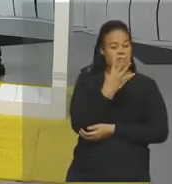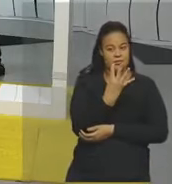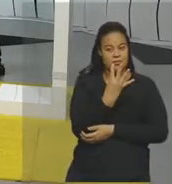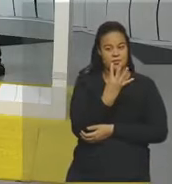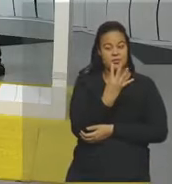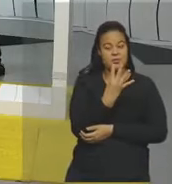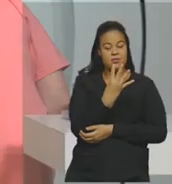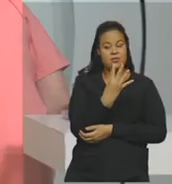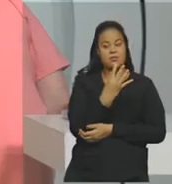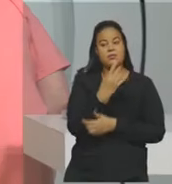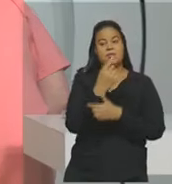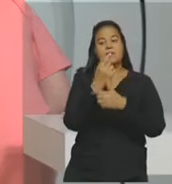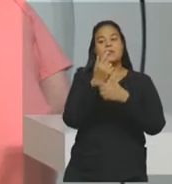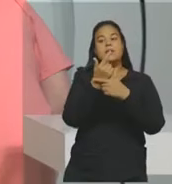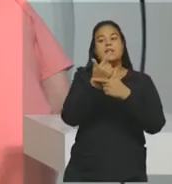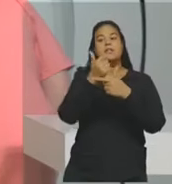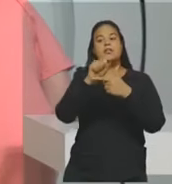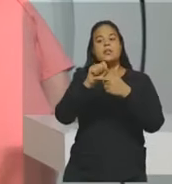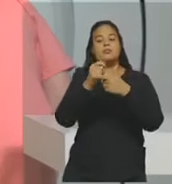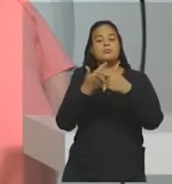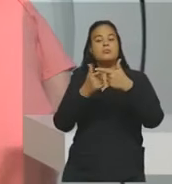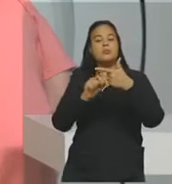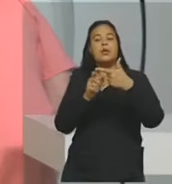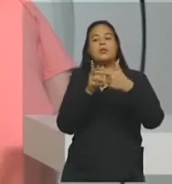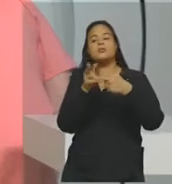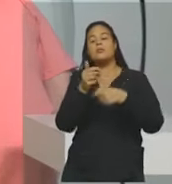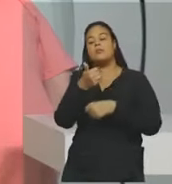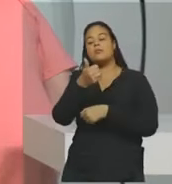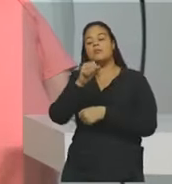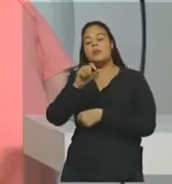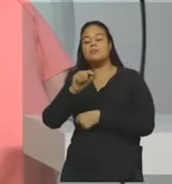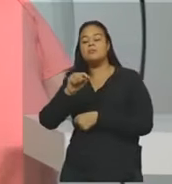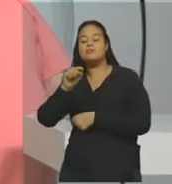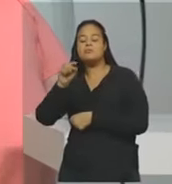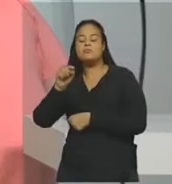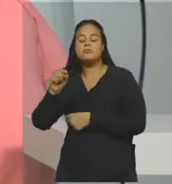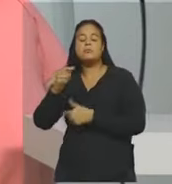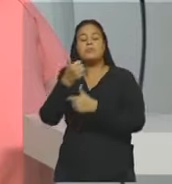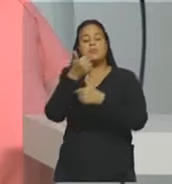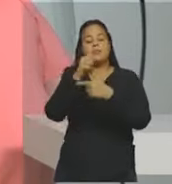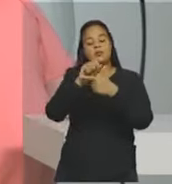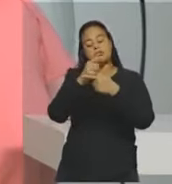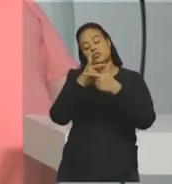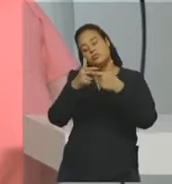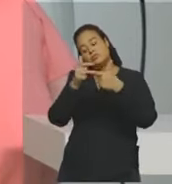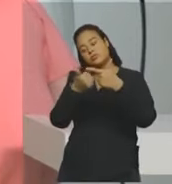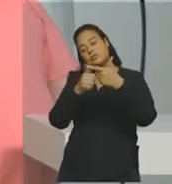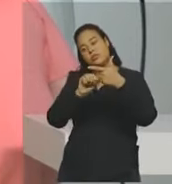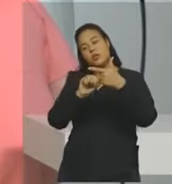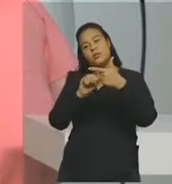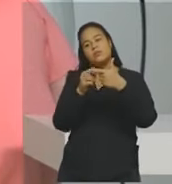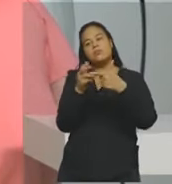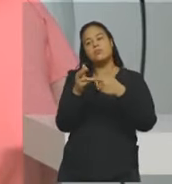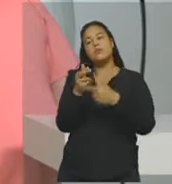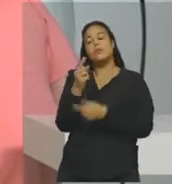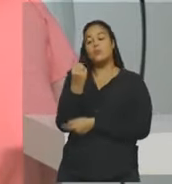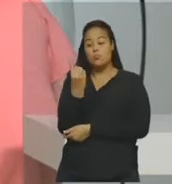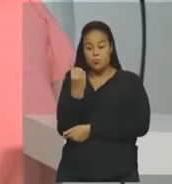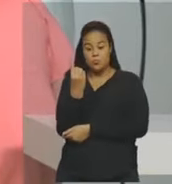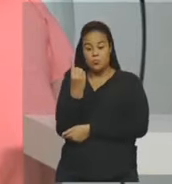Então, I4 vai ser 10 dividido por 10, que é igual a